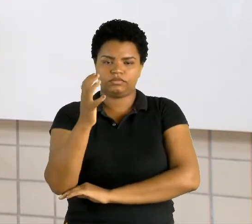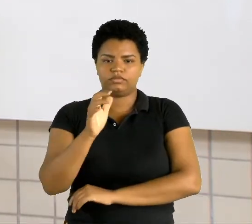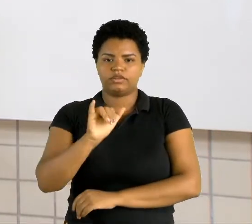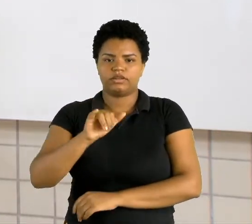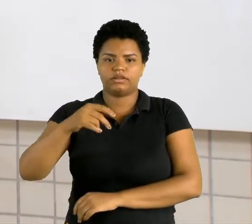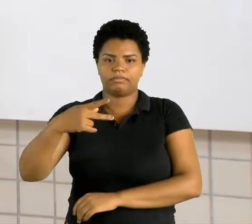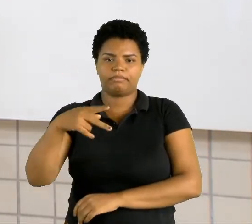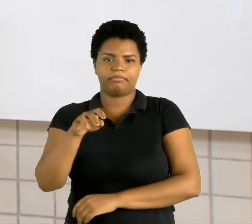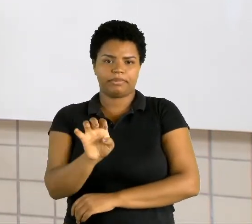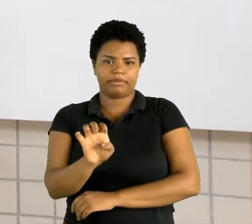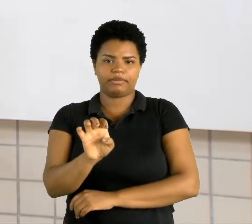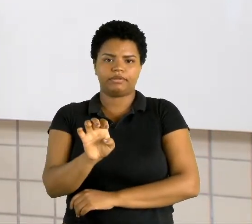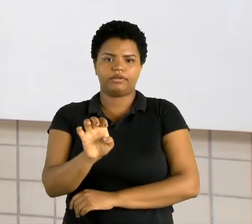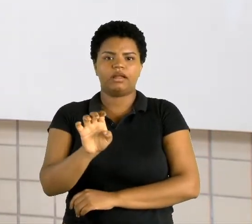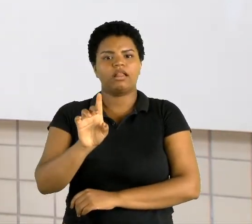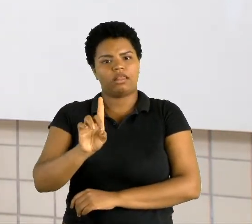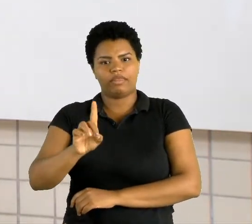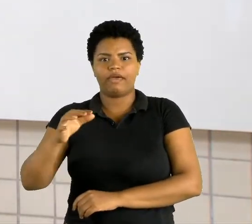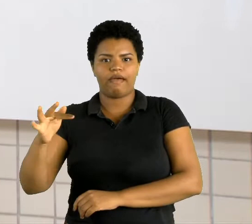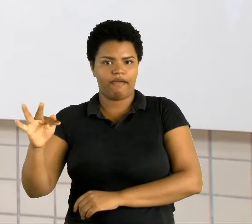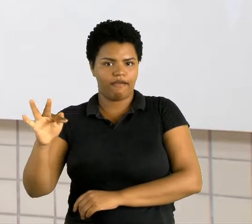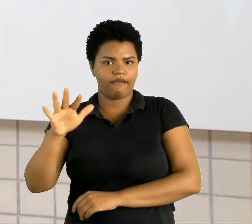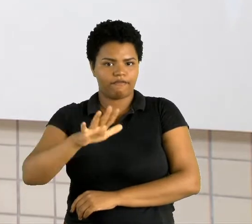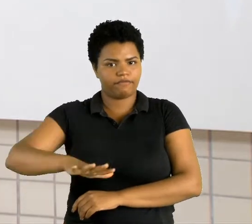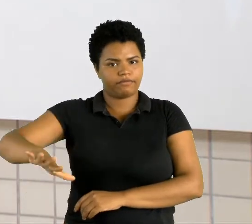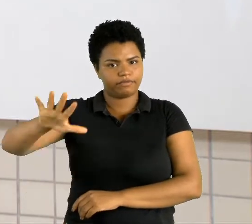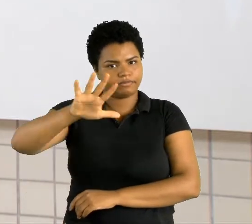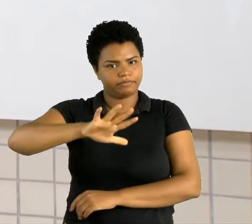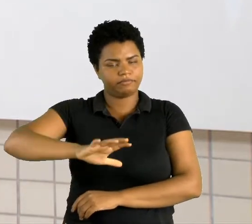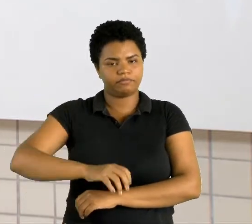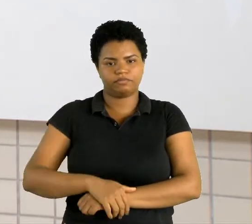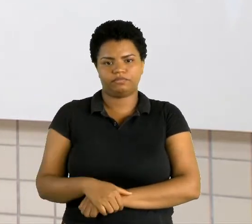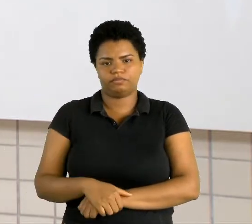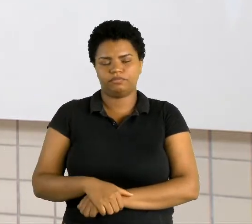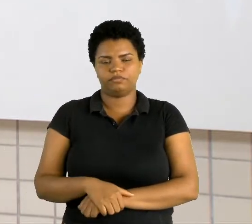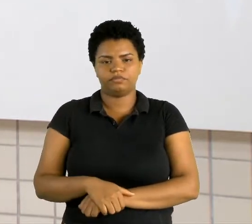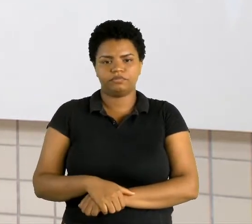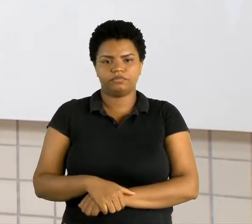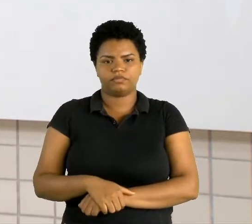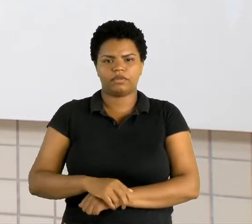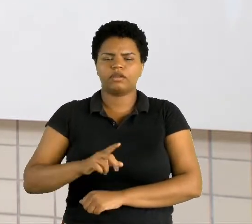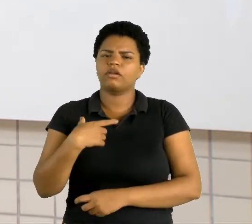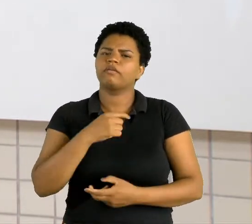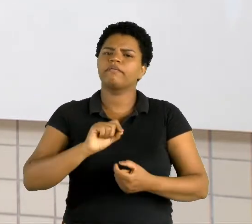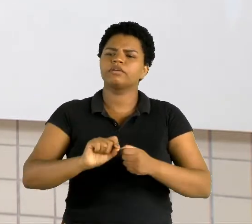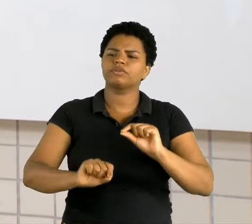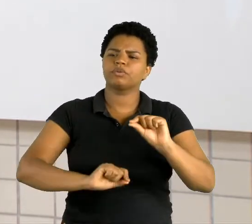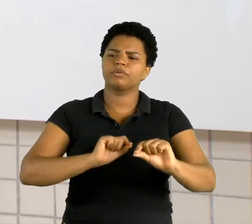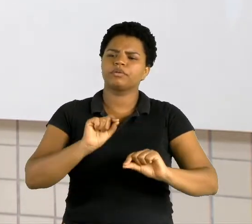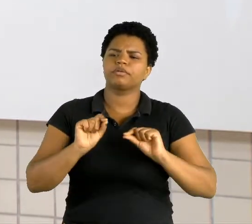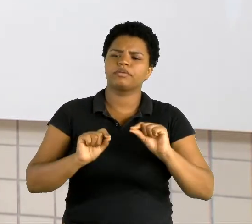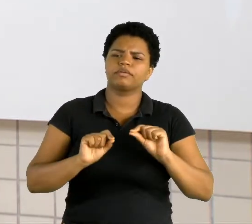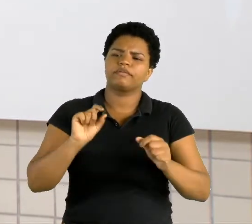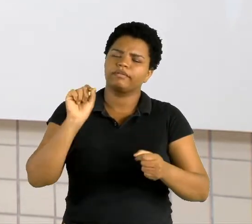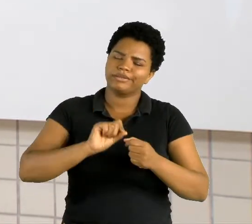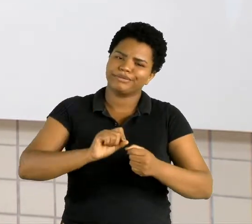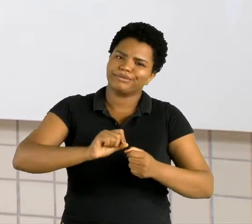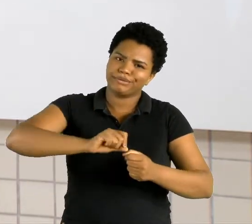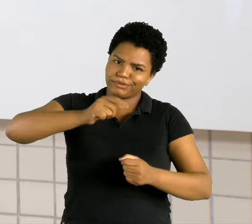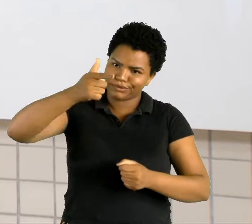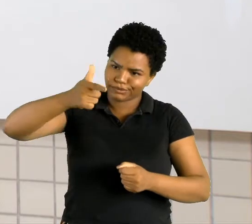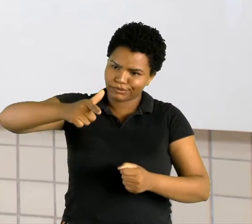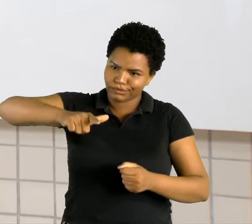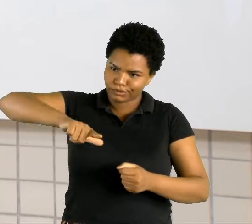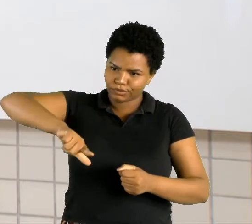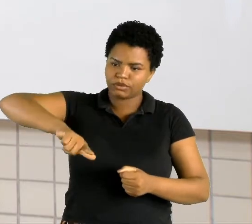Lá do Distrito Federal. E aí, o que a gente vai ter que fazer de novo? Fazer novamente